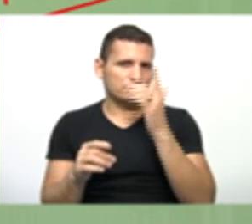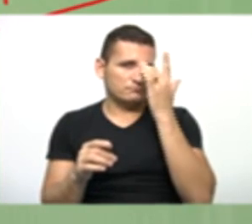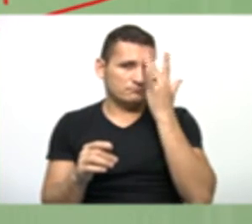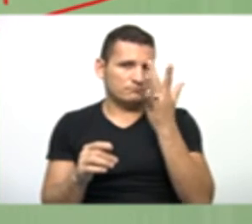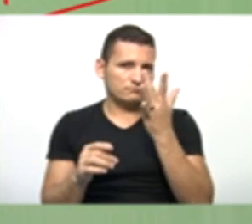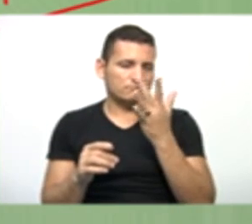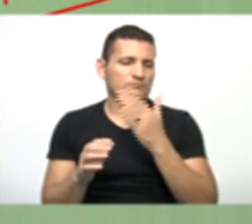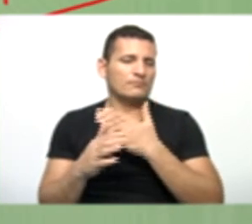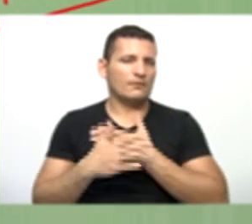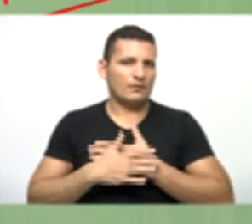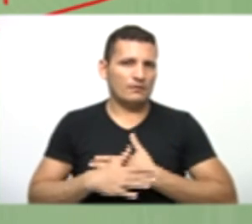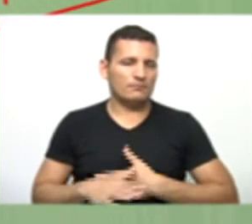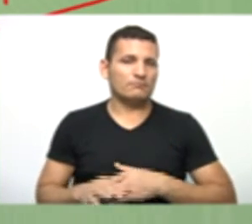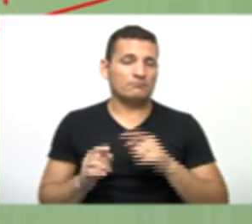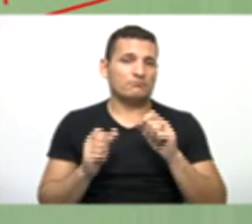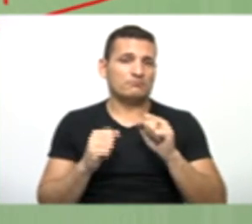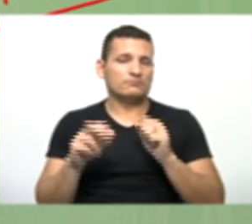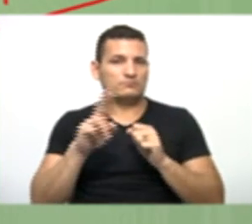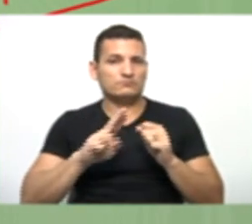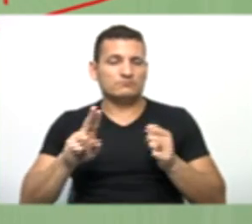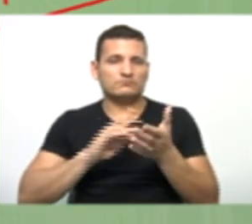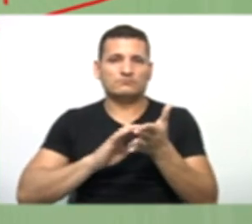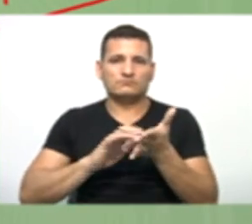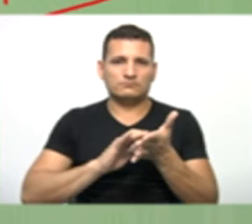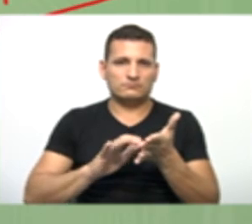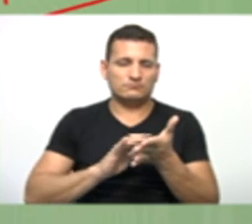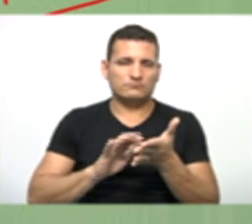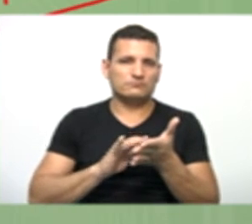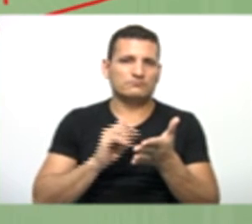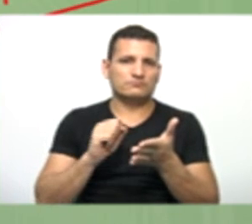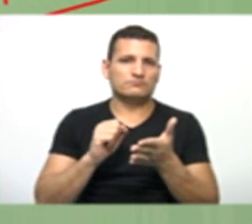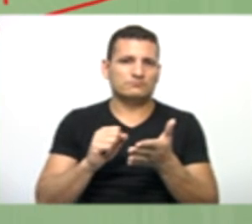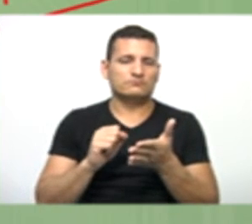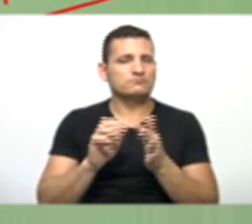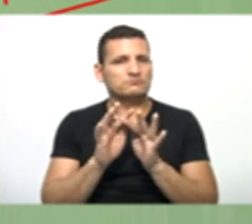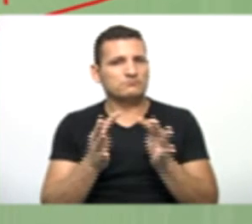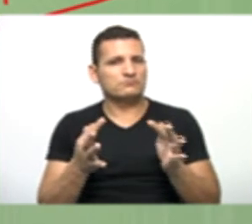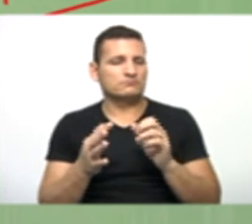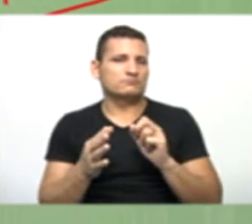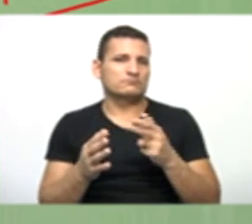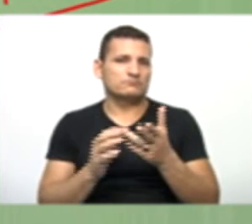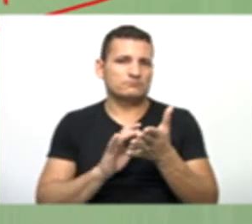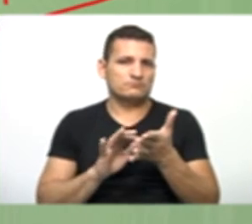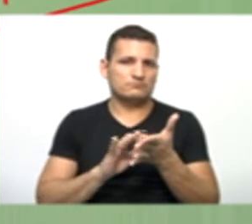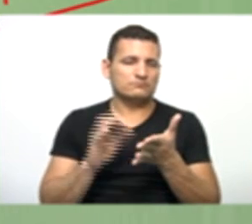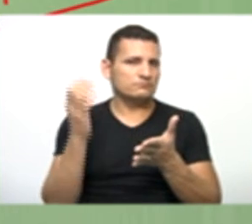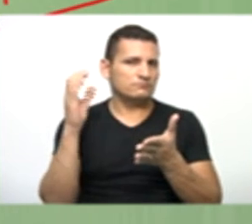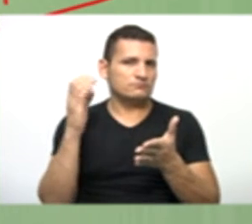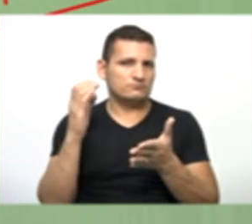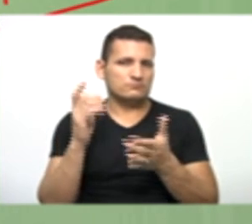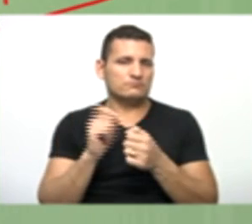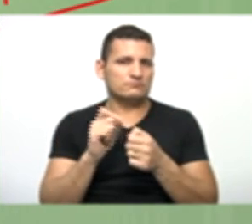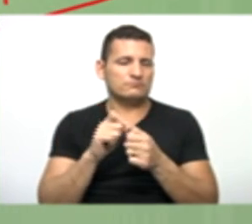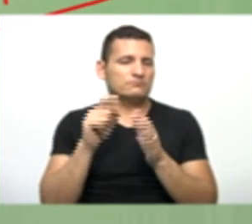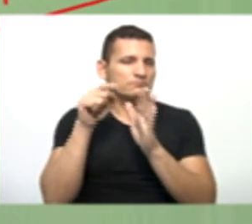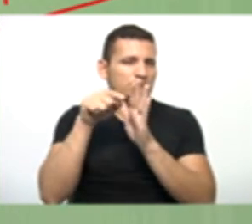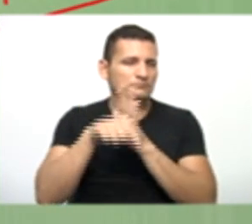e tranquila. Vocês podem utilizar a calculadora simples ou científica aí na resolução dos exercícios.